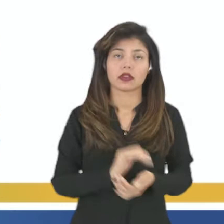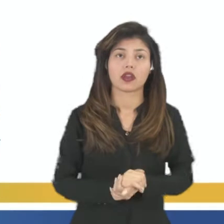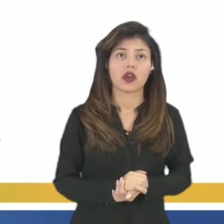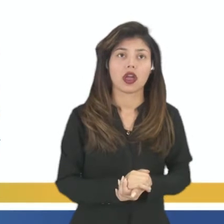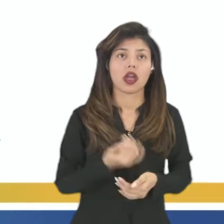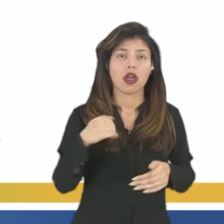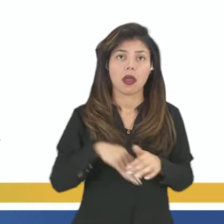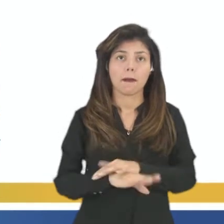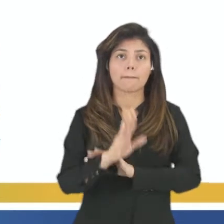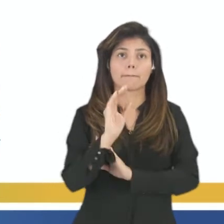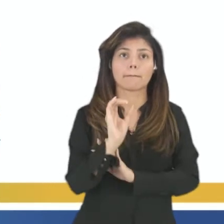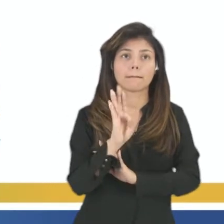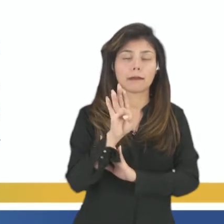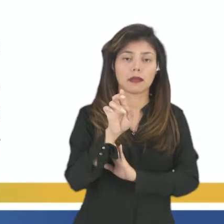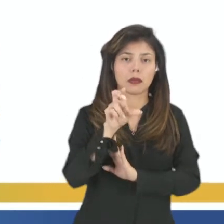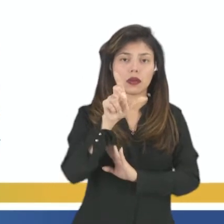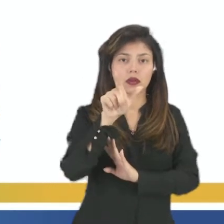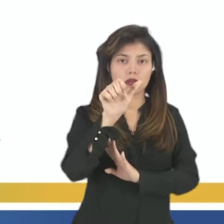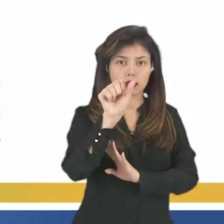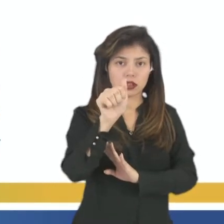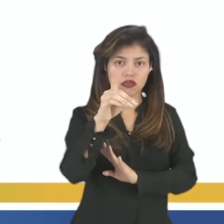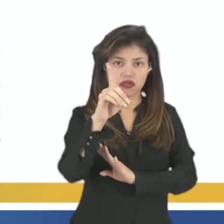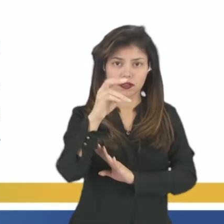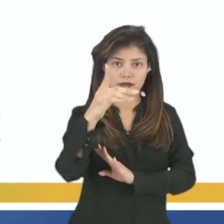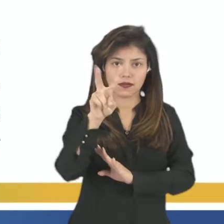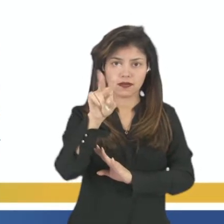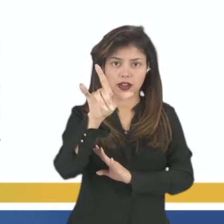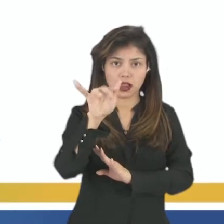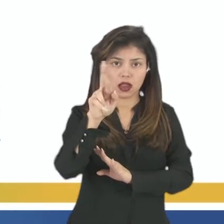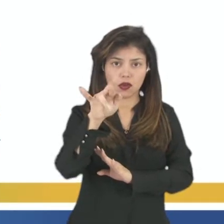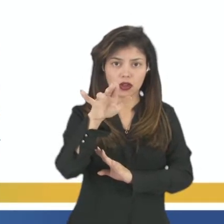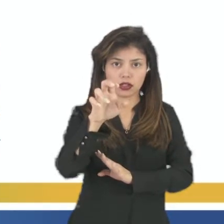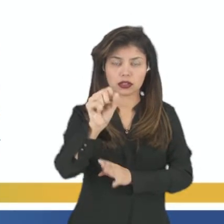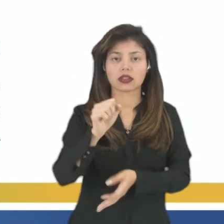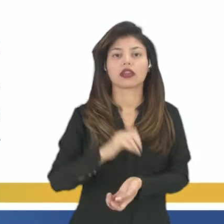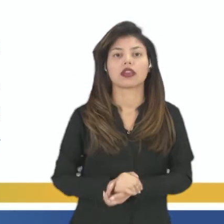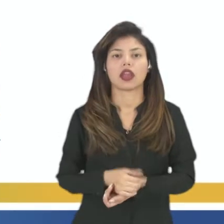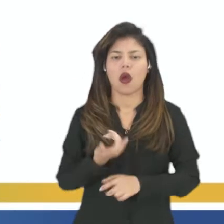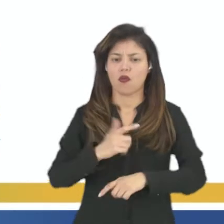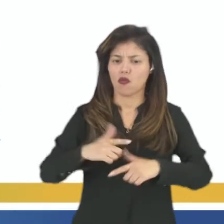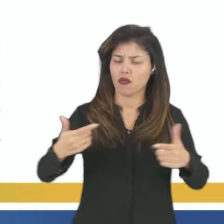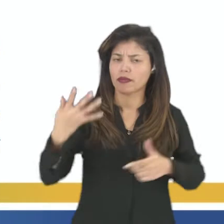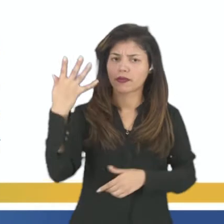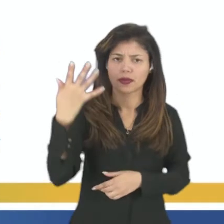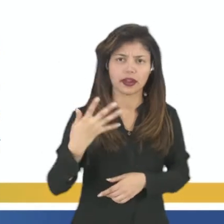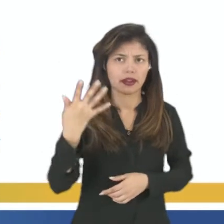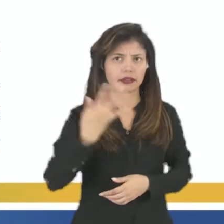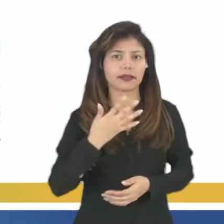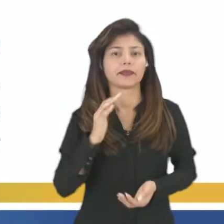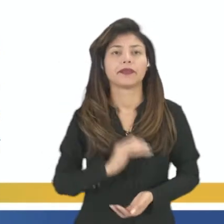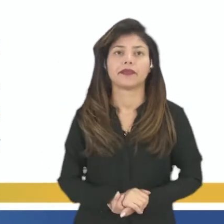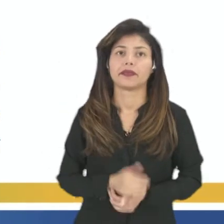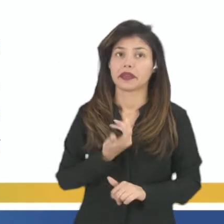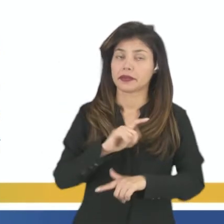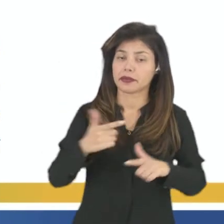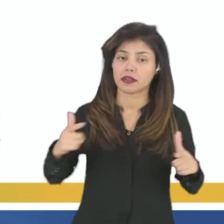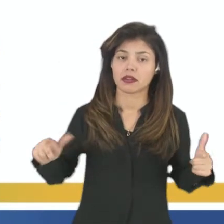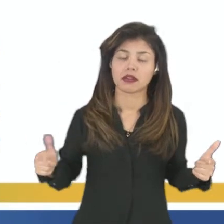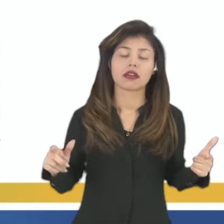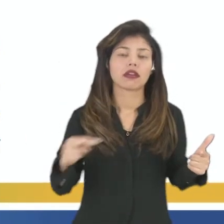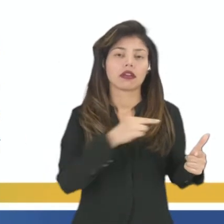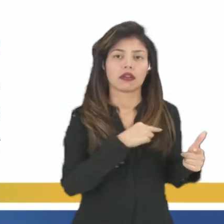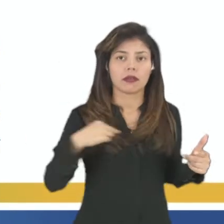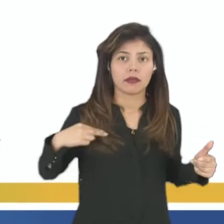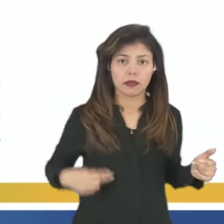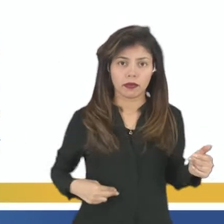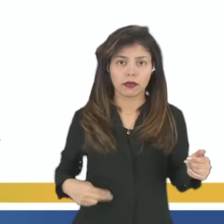bolsa de valores da maior da China. Ela tem a quarta maior bolsa de valor do mundo, né? Então, a maior cidade da China começou como